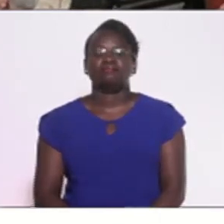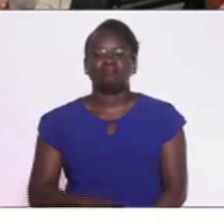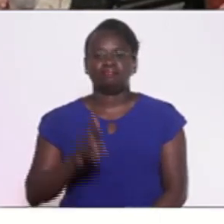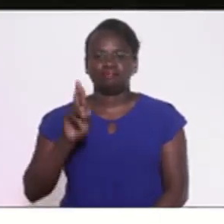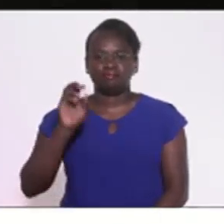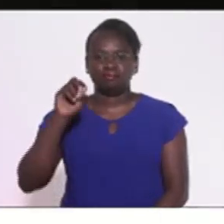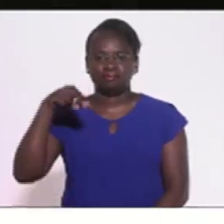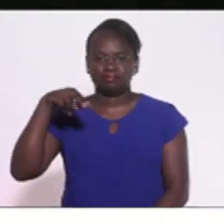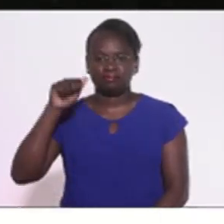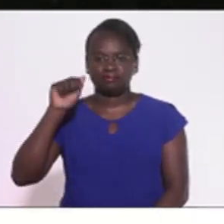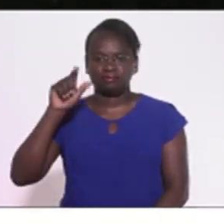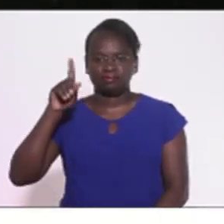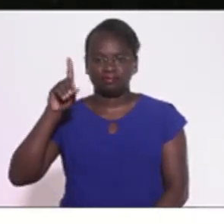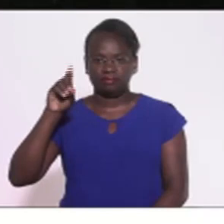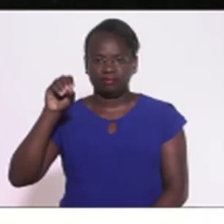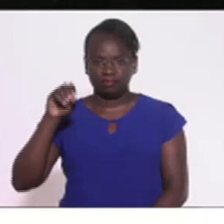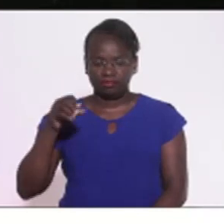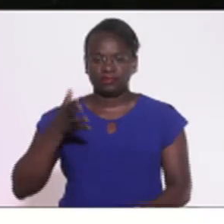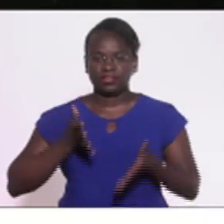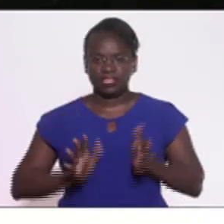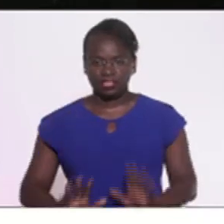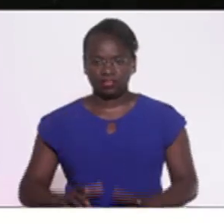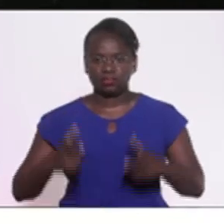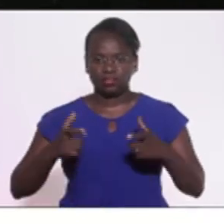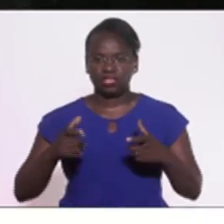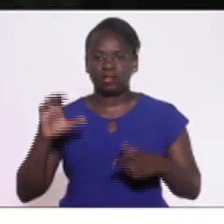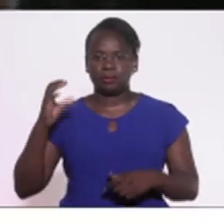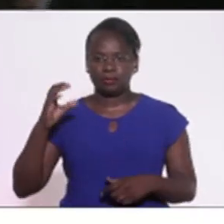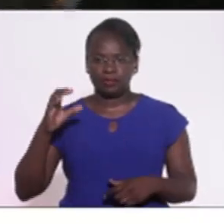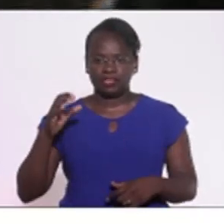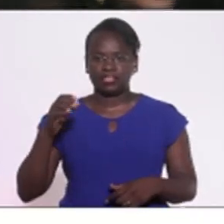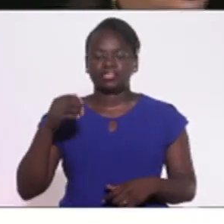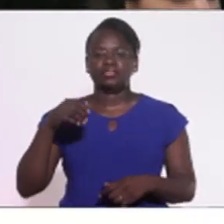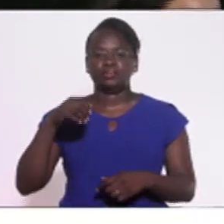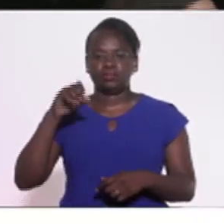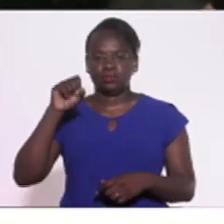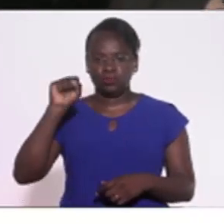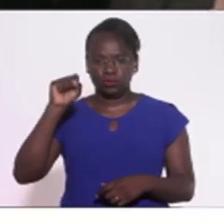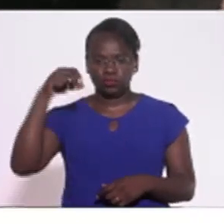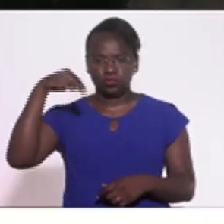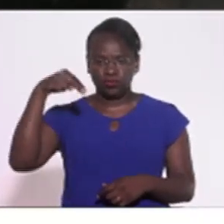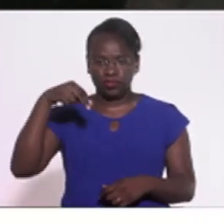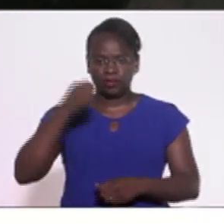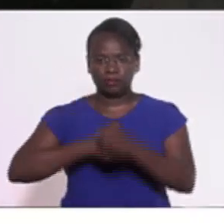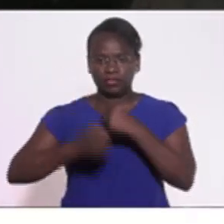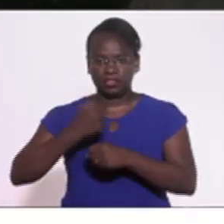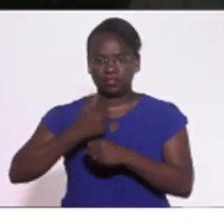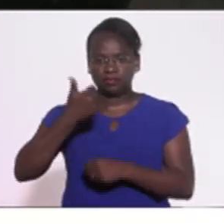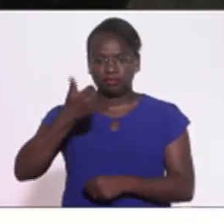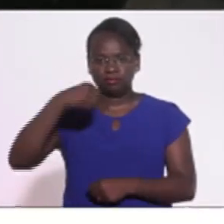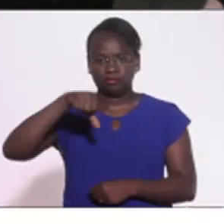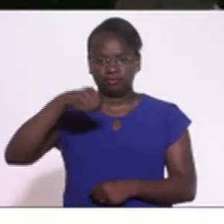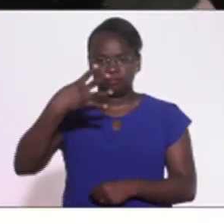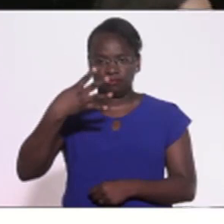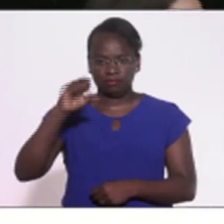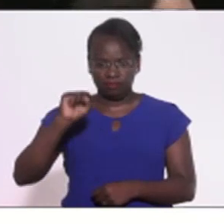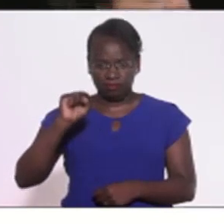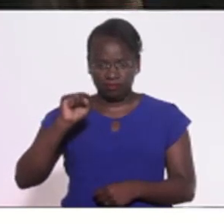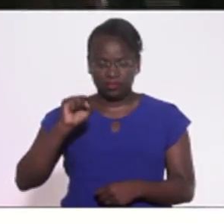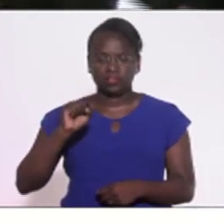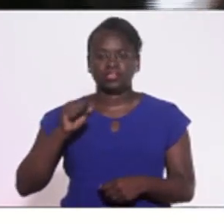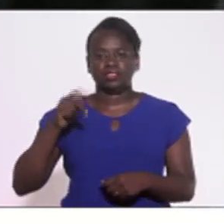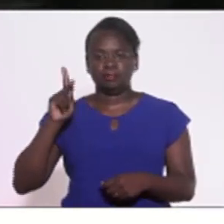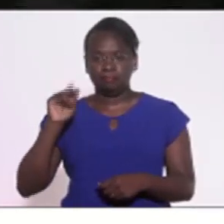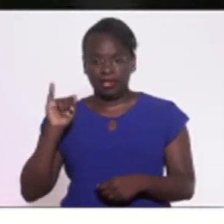Ronaldo Gonlewski, nascido em Copacabana, em 8 de novembro de 1948, filho de